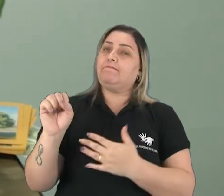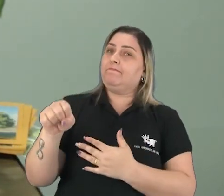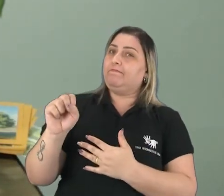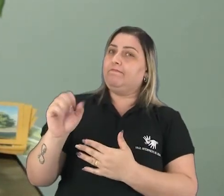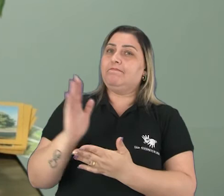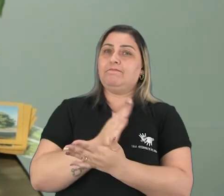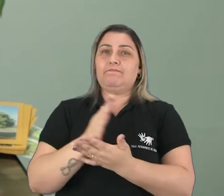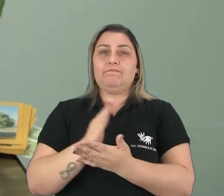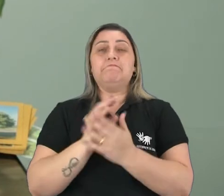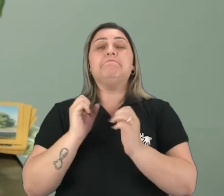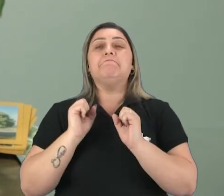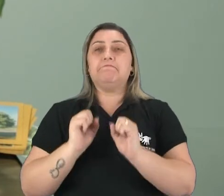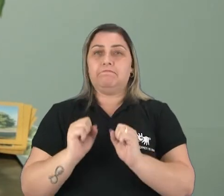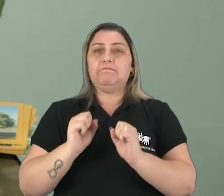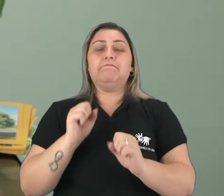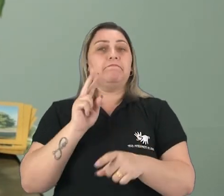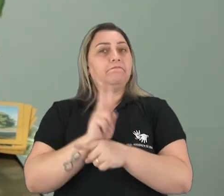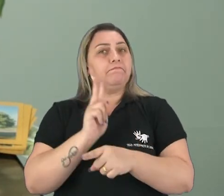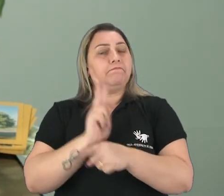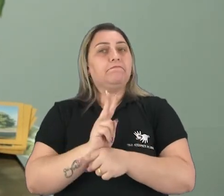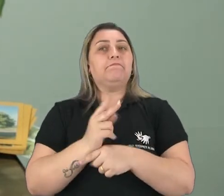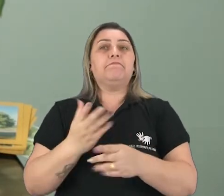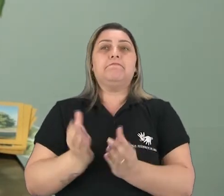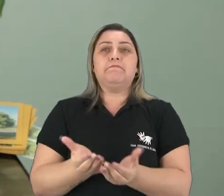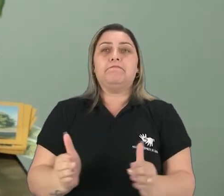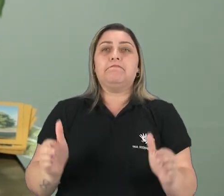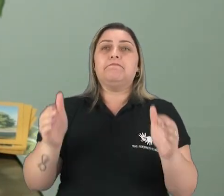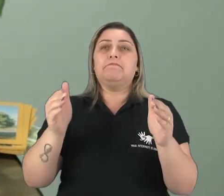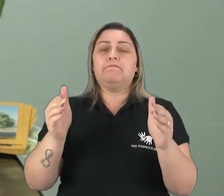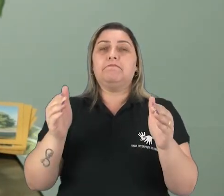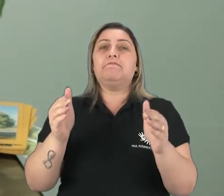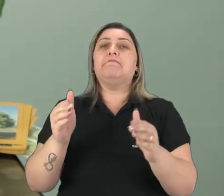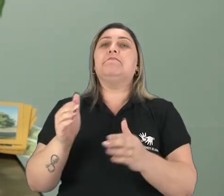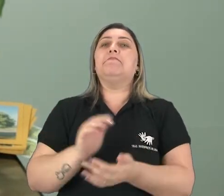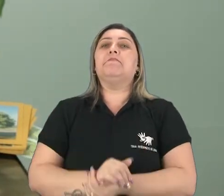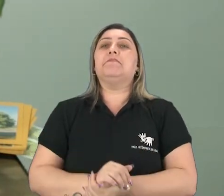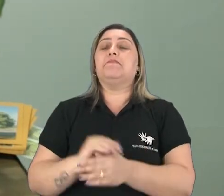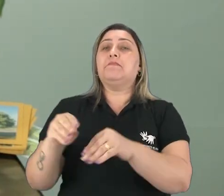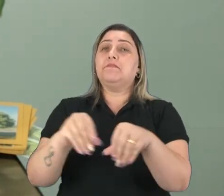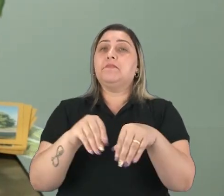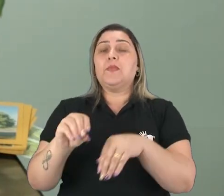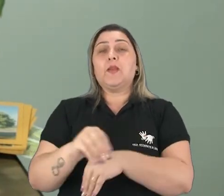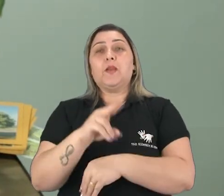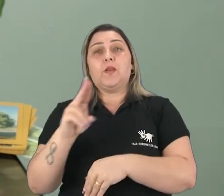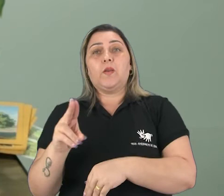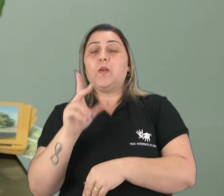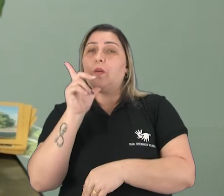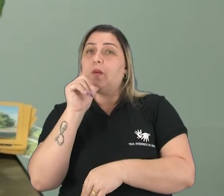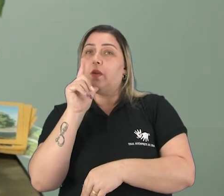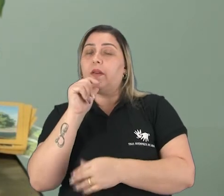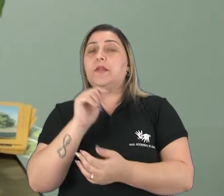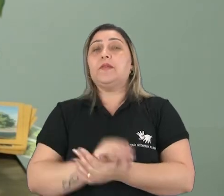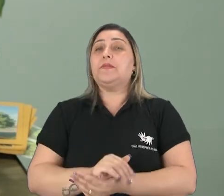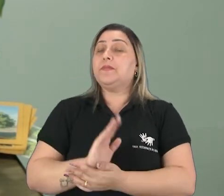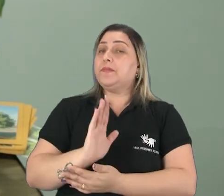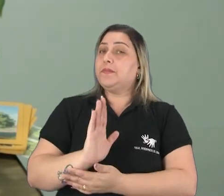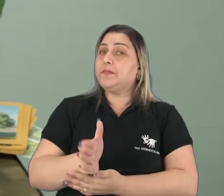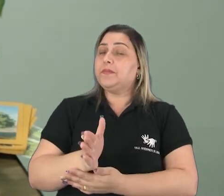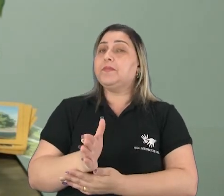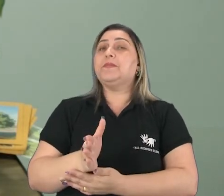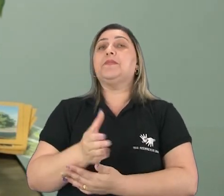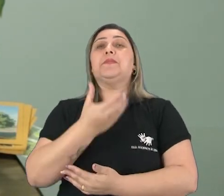Sim, algumas delas nós podemos cultivar em jarros com terra ou jarros com água. Já